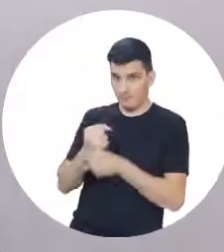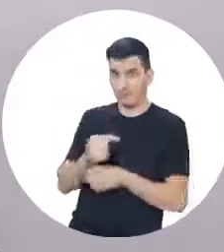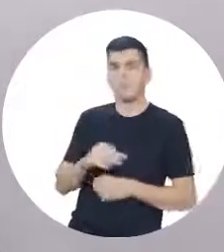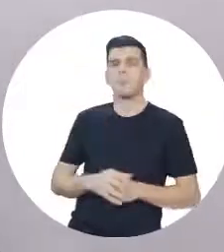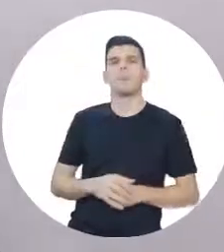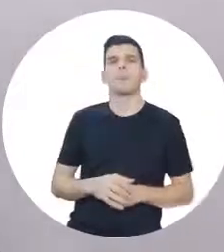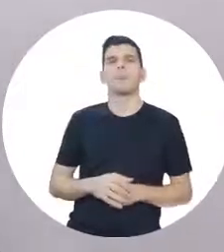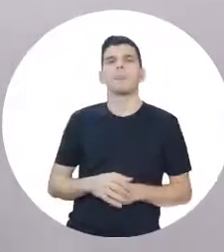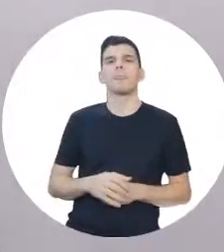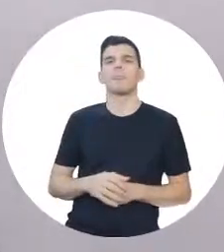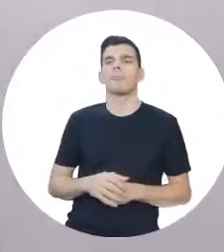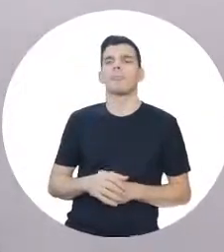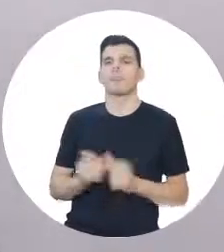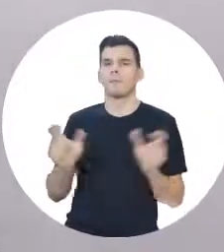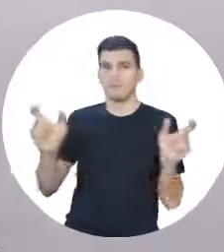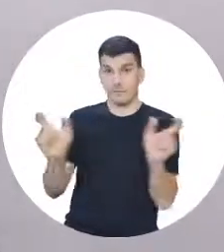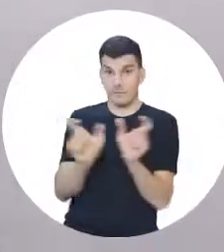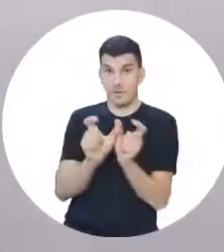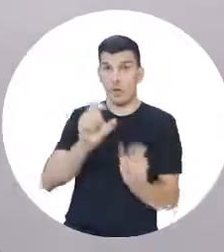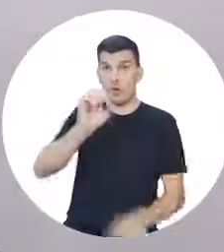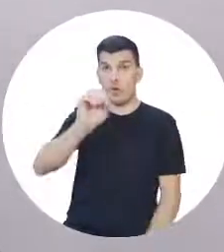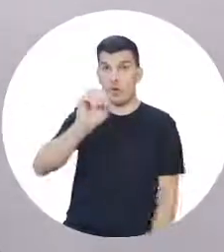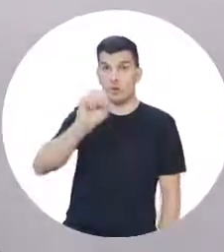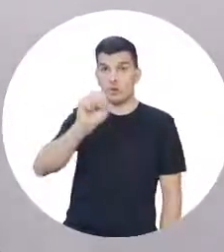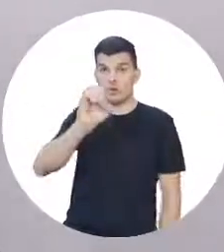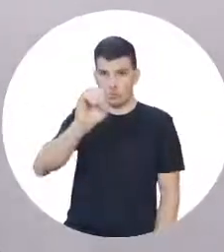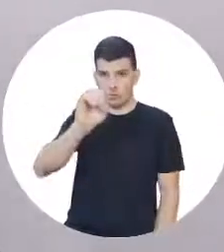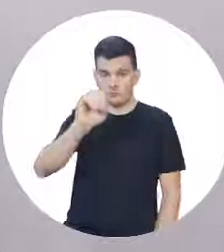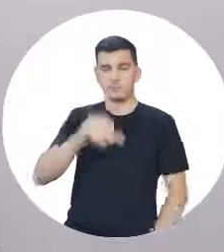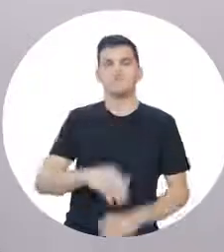3, terminação oso.